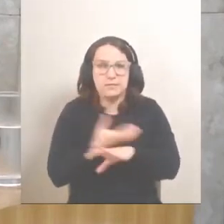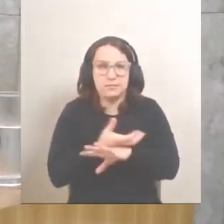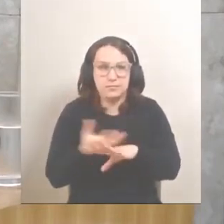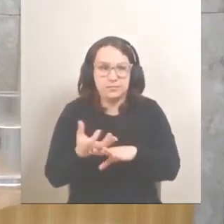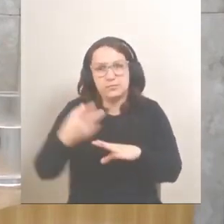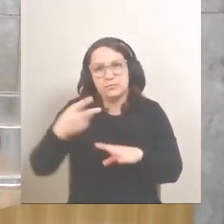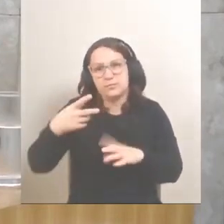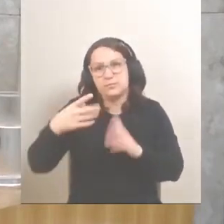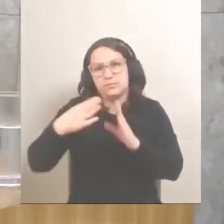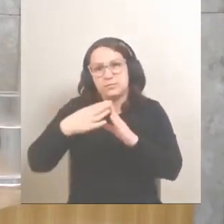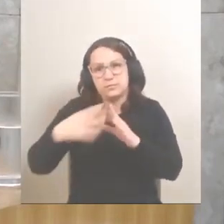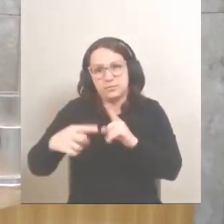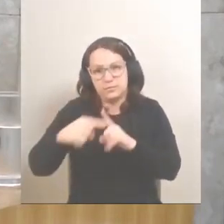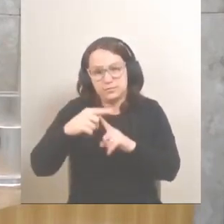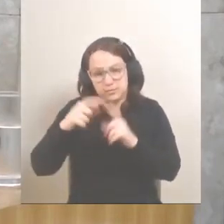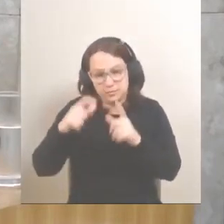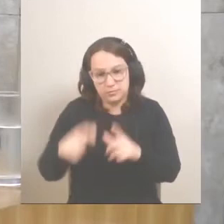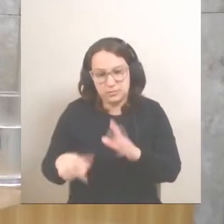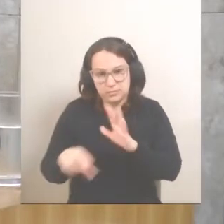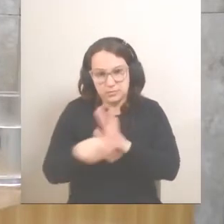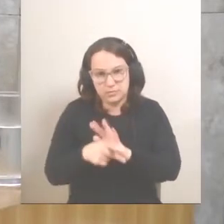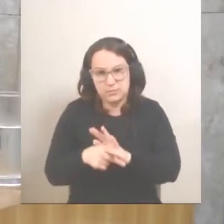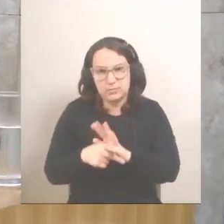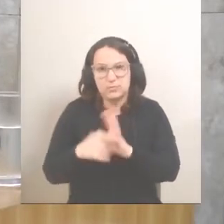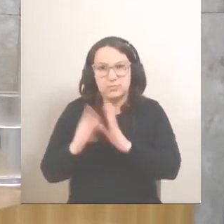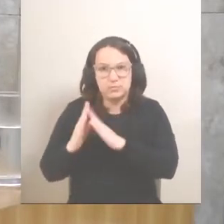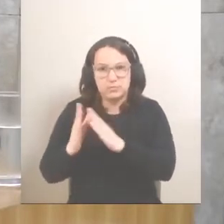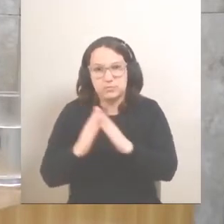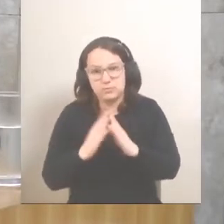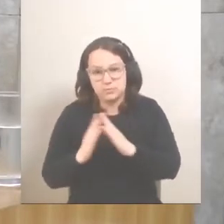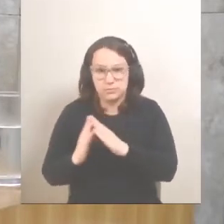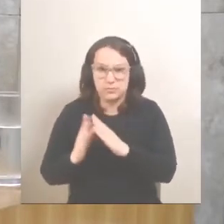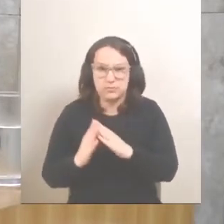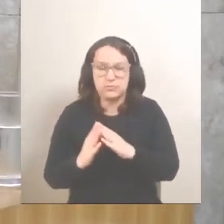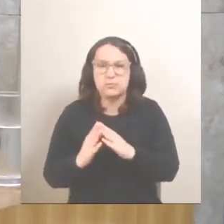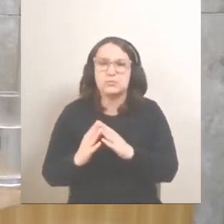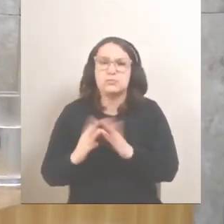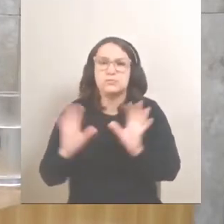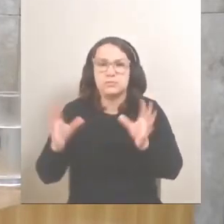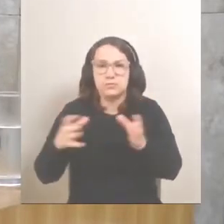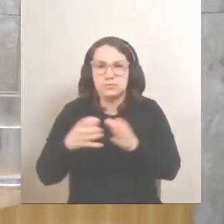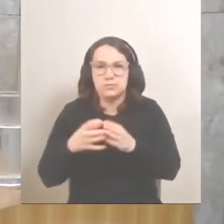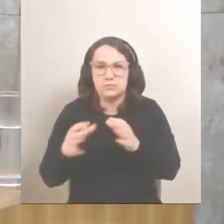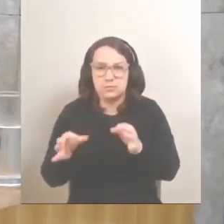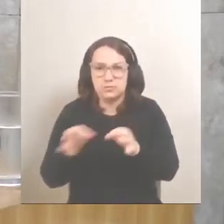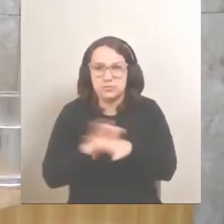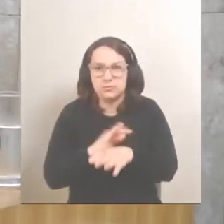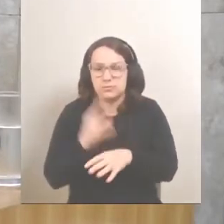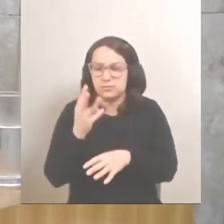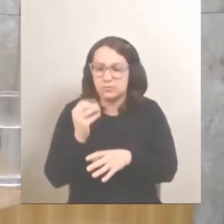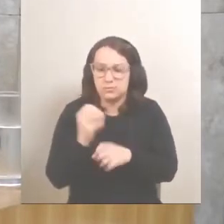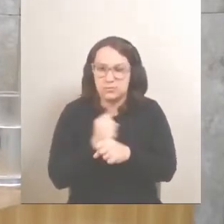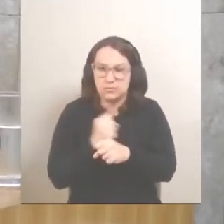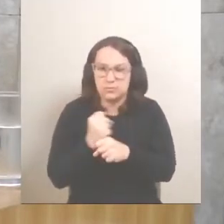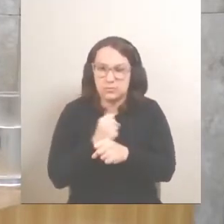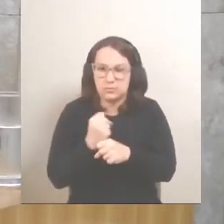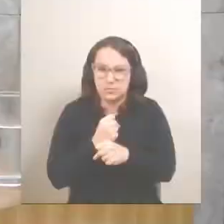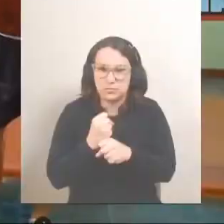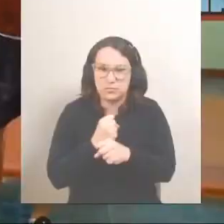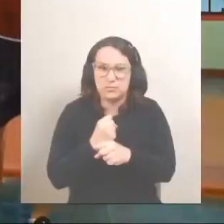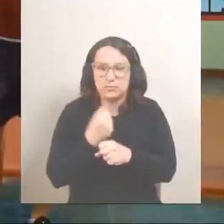paróquia local em conjunto de um morador. O time encerrou suas atividades por quase 30 anos, onde